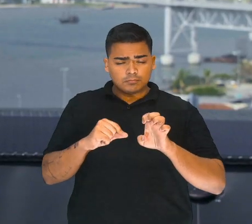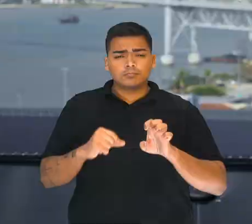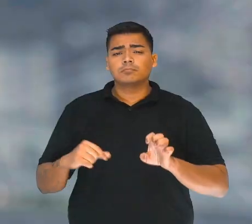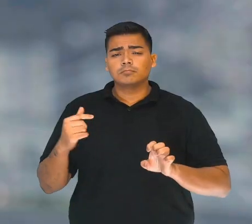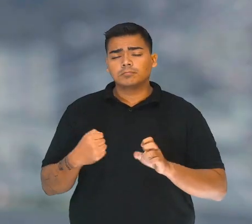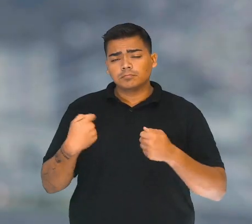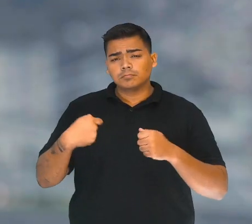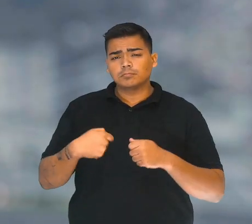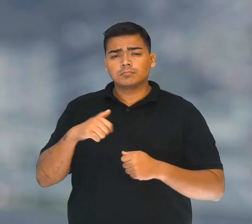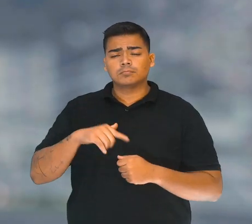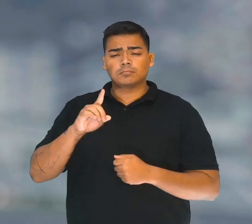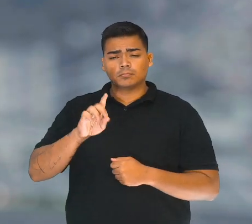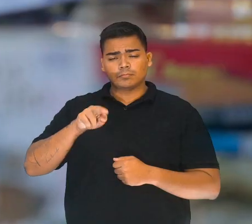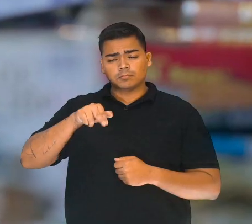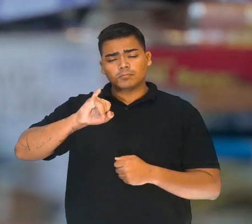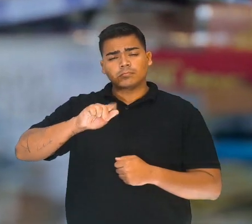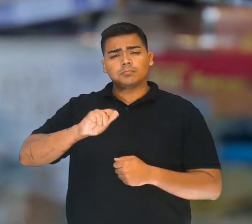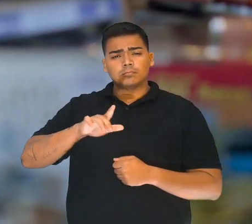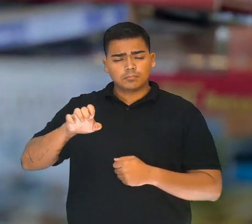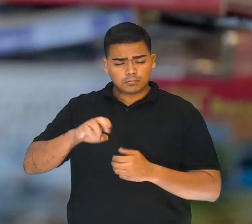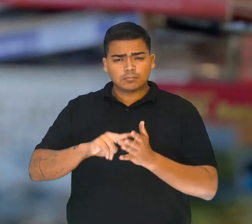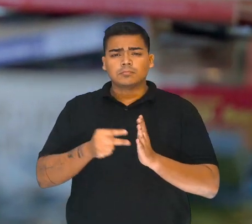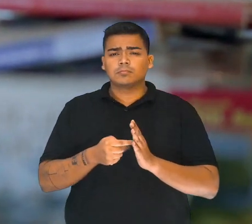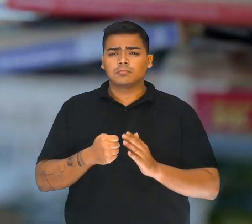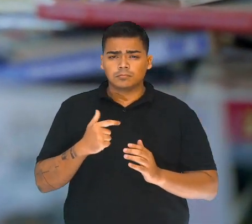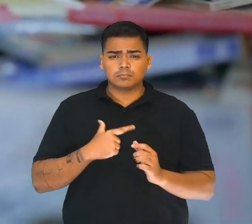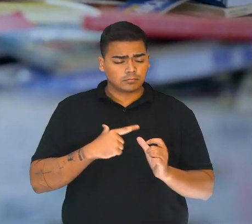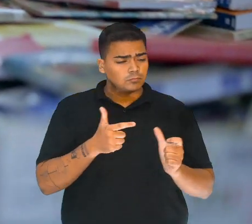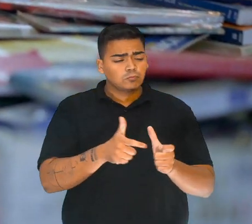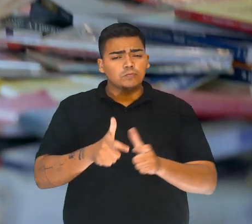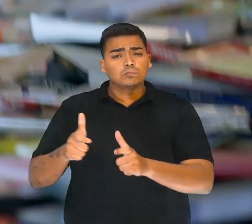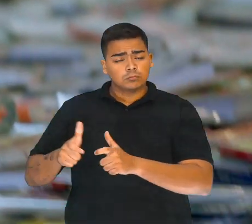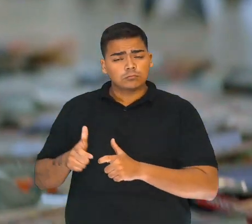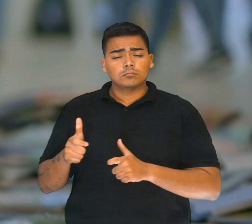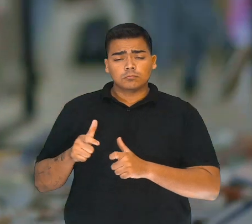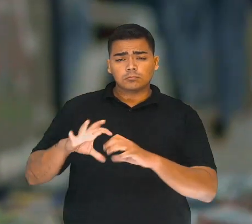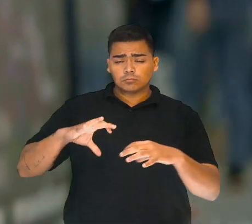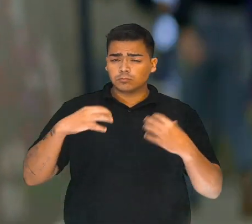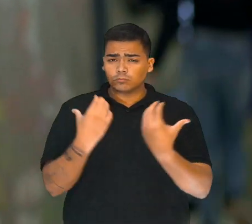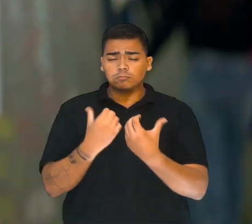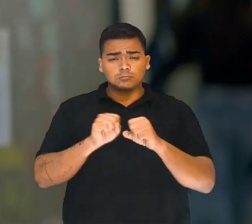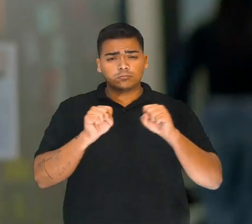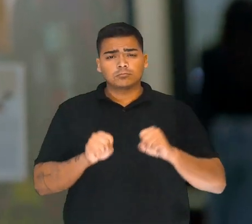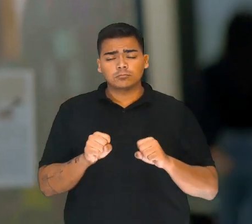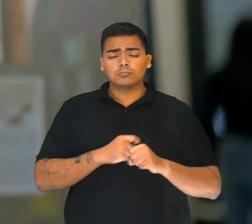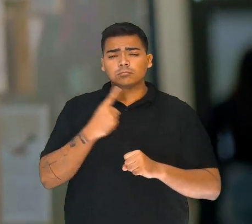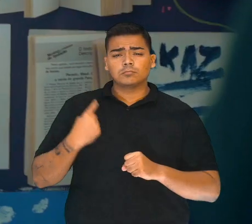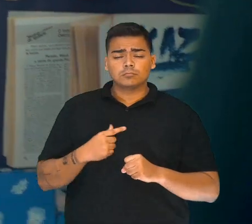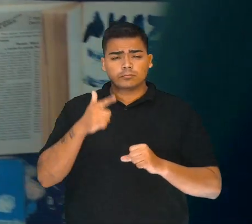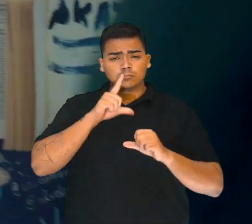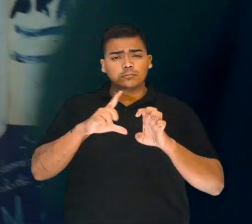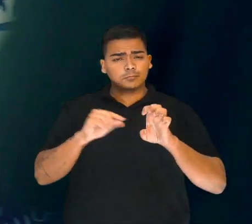desses pilares é o pilar de densidade. Ele diz o quanto existem espaços dentro de um ecossistema, dentro de uma comunidade, que permite que